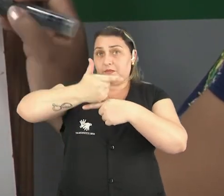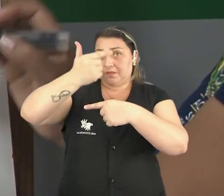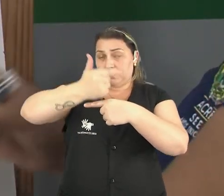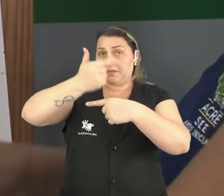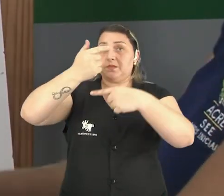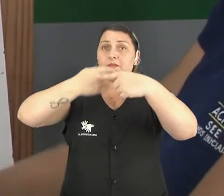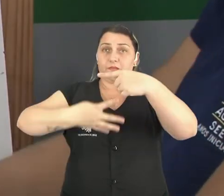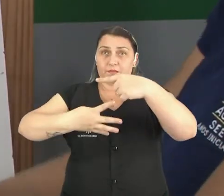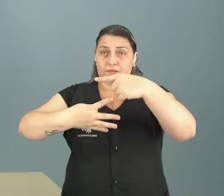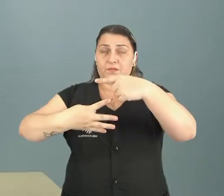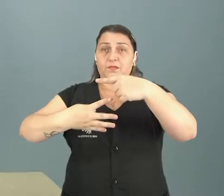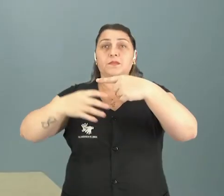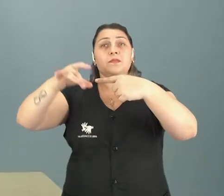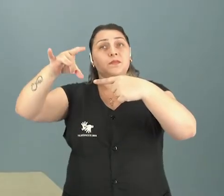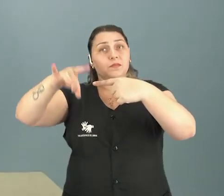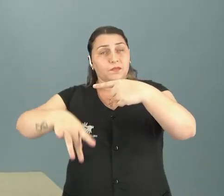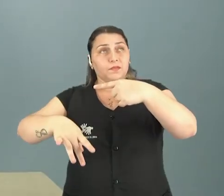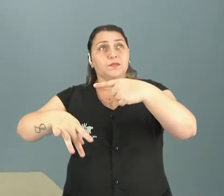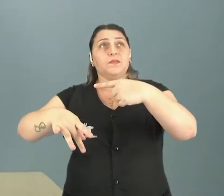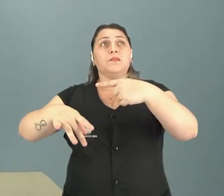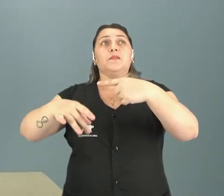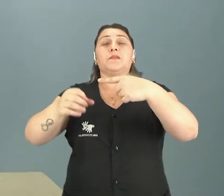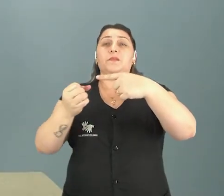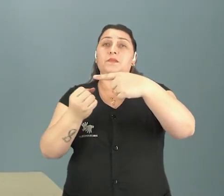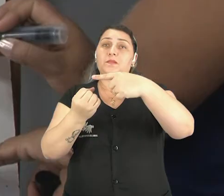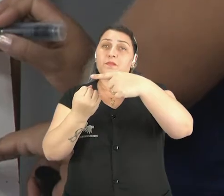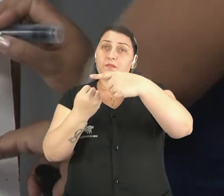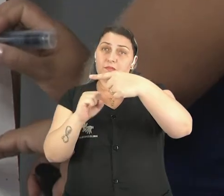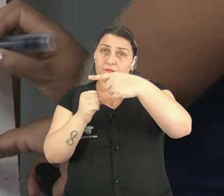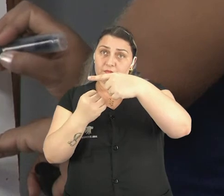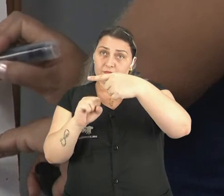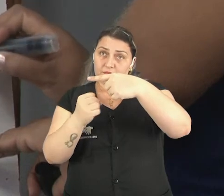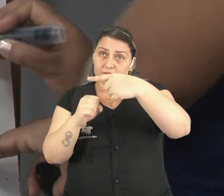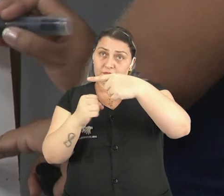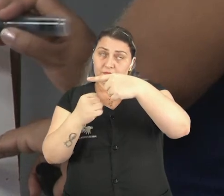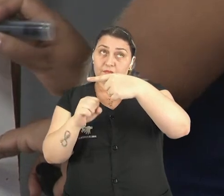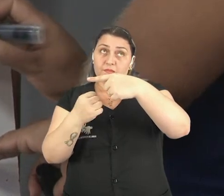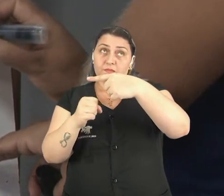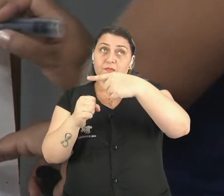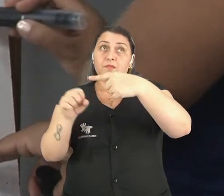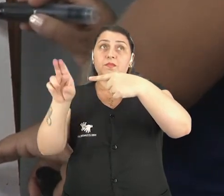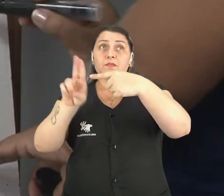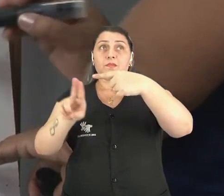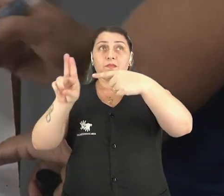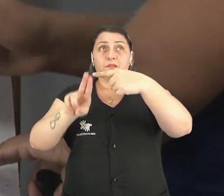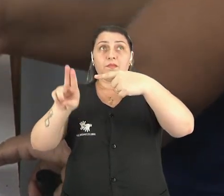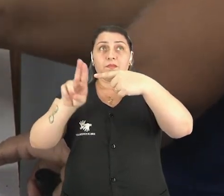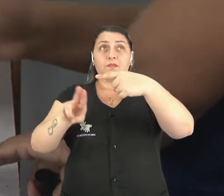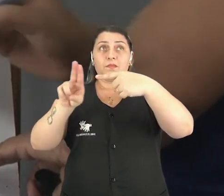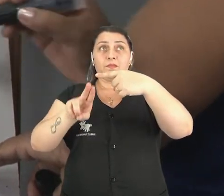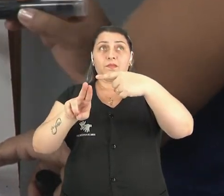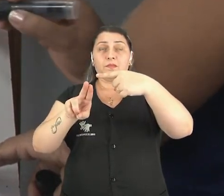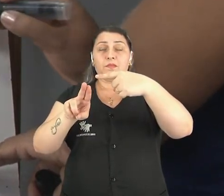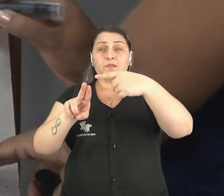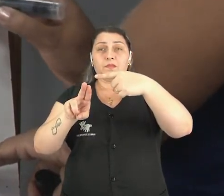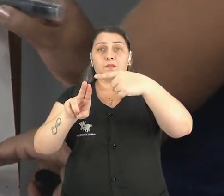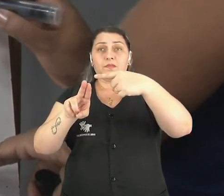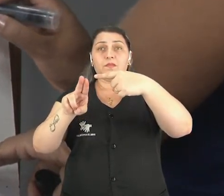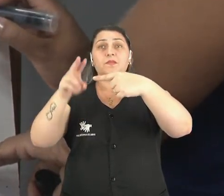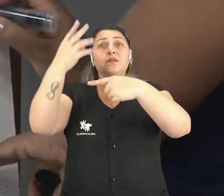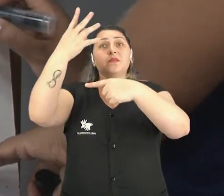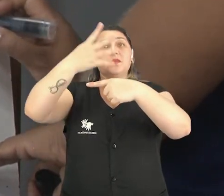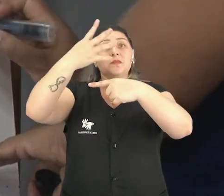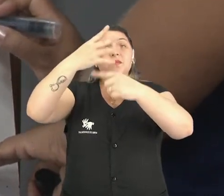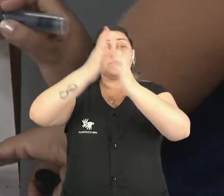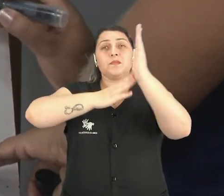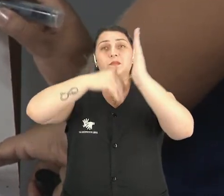2. E esta figura foi dividida em 8 partes e foi utilizado quanto?